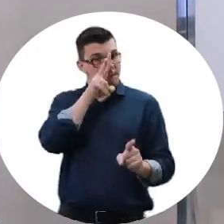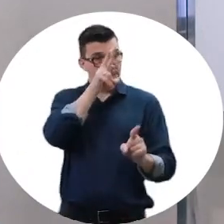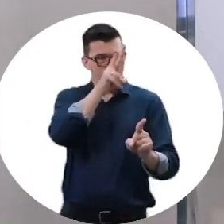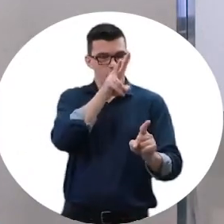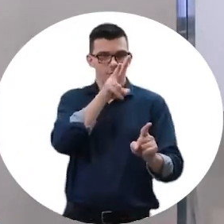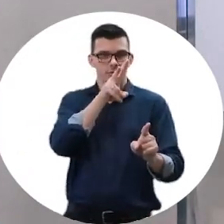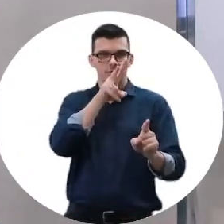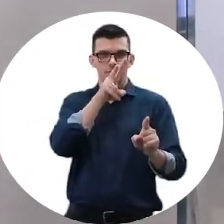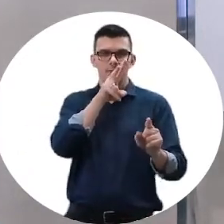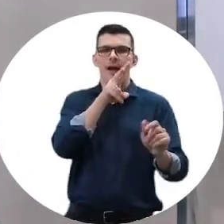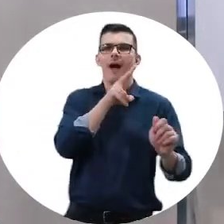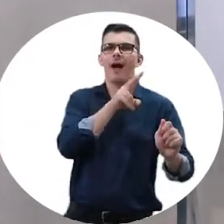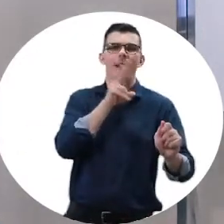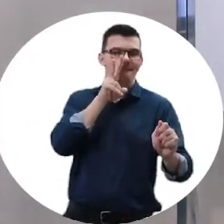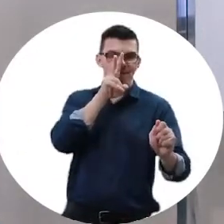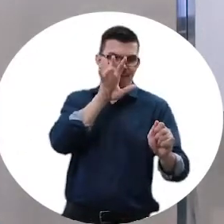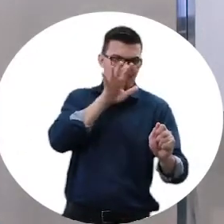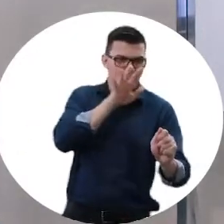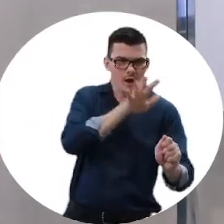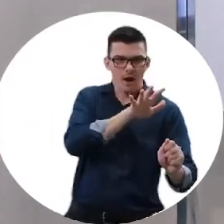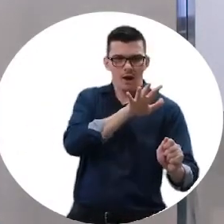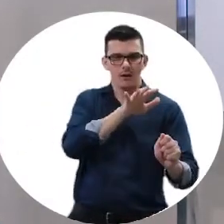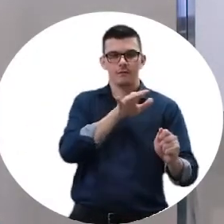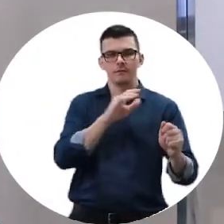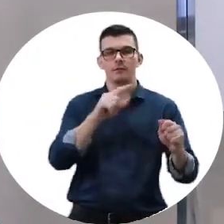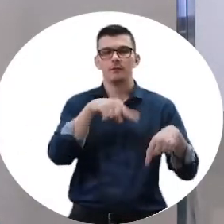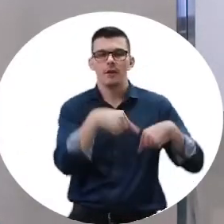em A empurra B. Está empurrando B para onde?